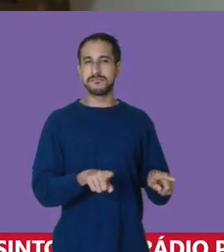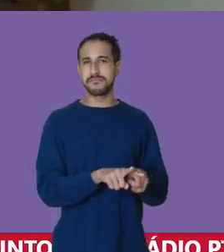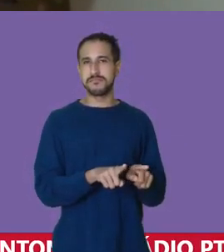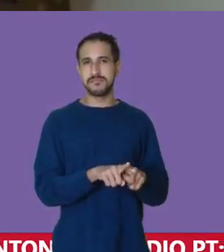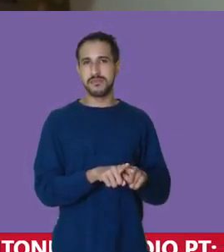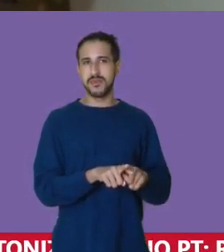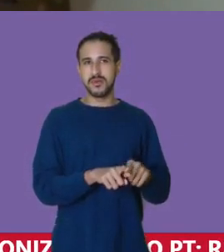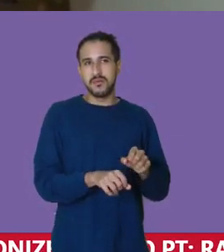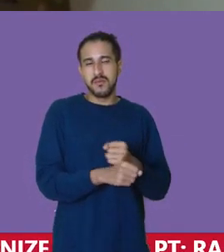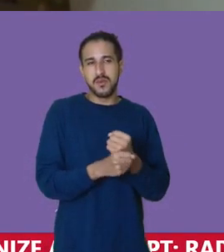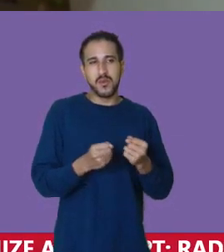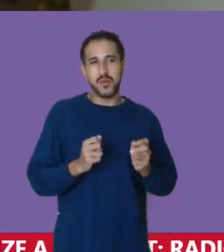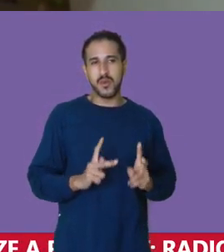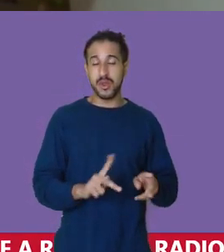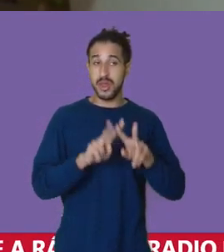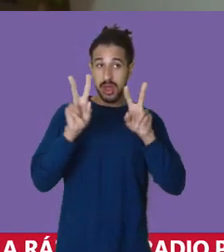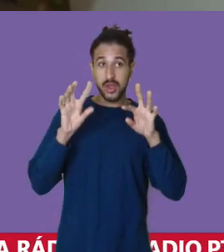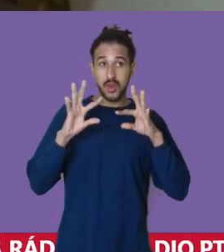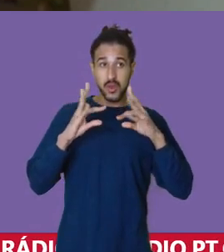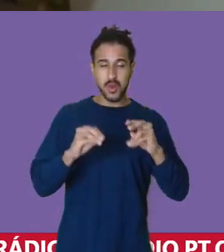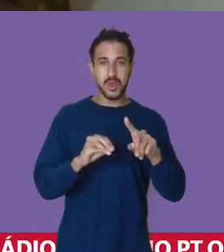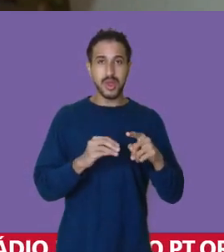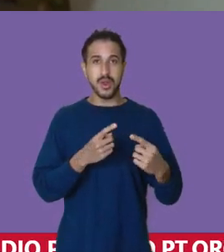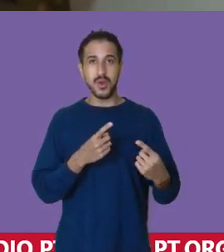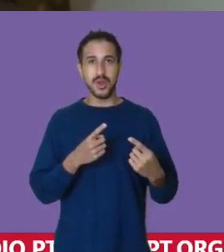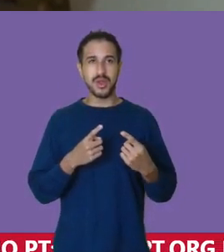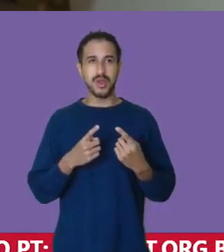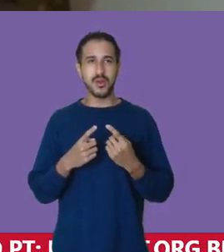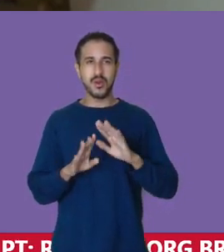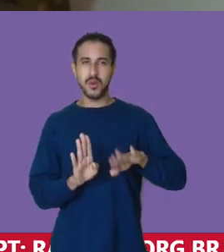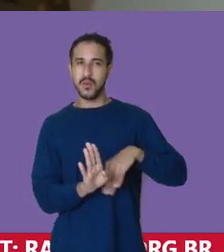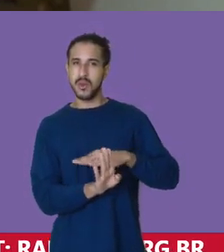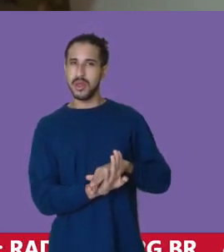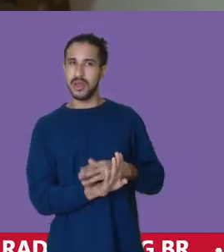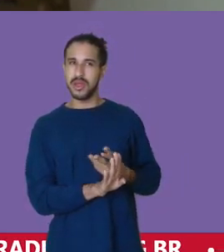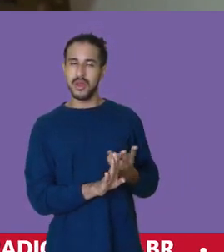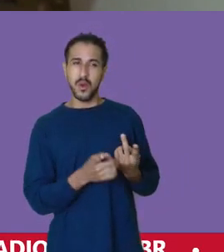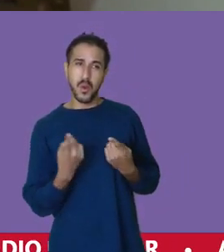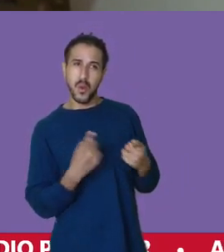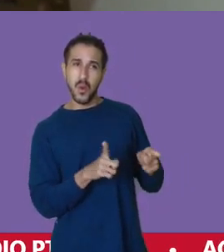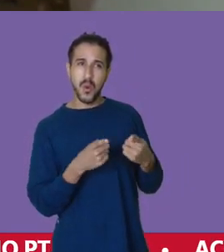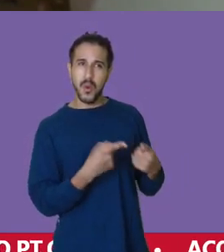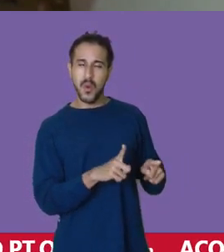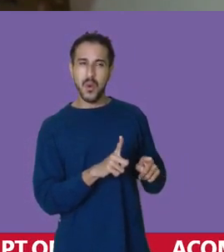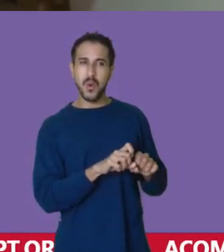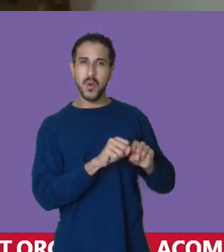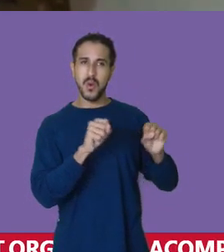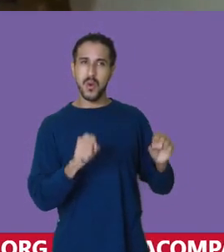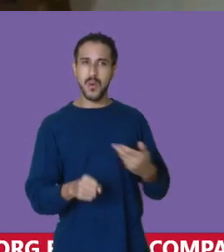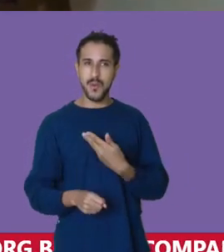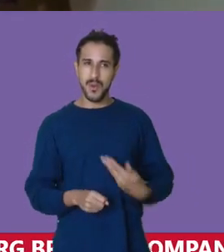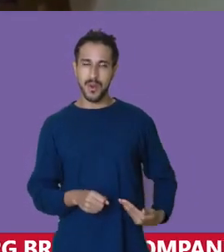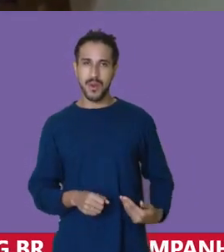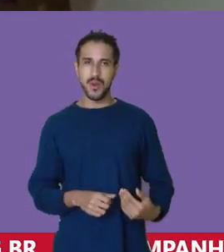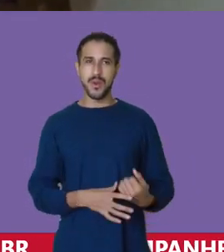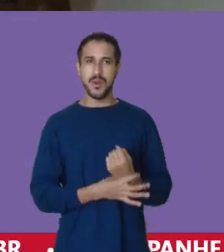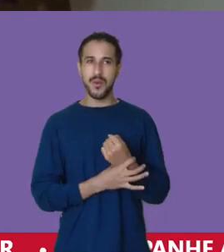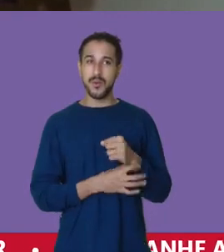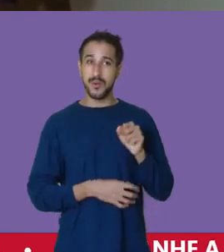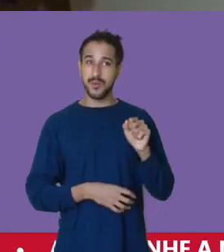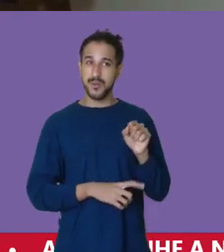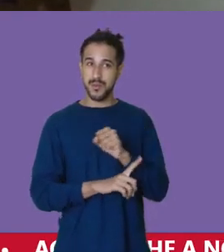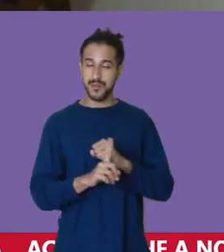não se sustenta. E isso tudo é a antessala sempre do ataque ao sistema público de seguridade